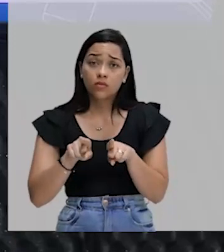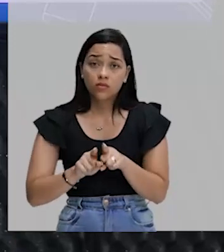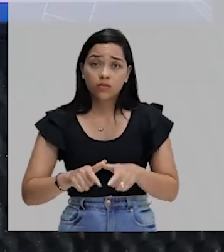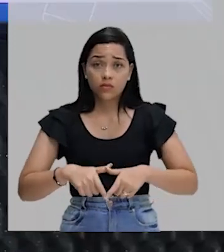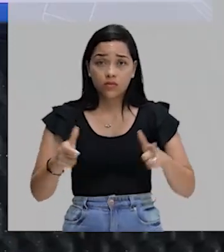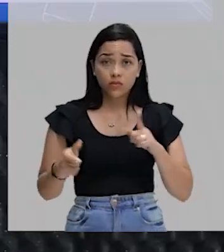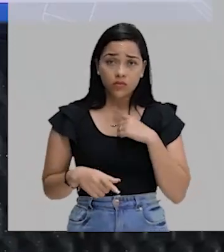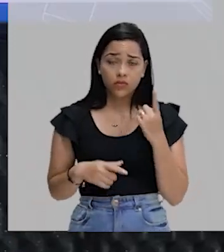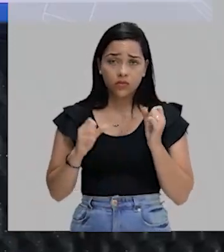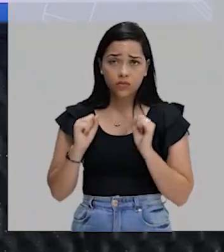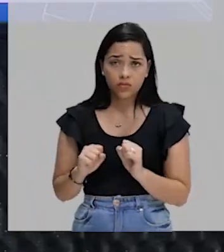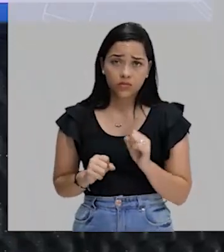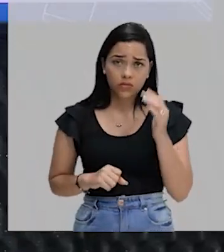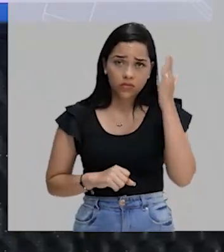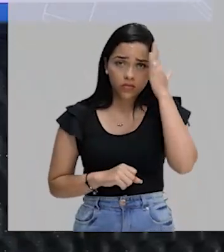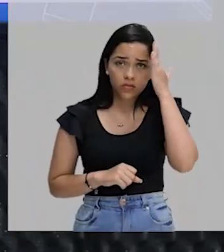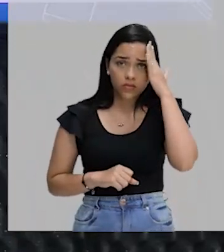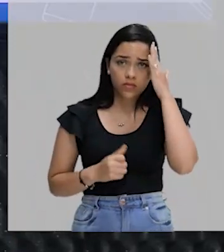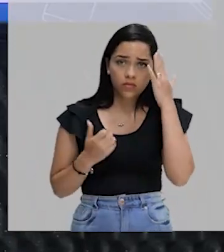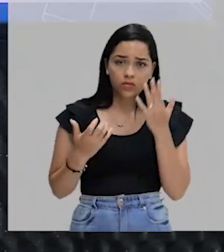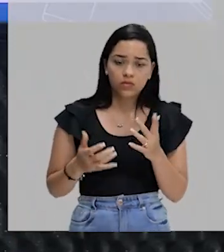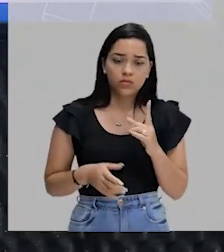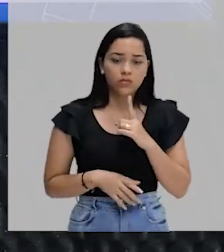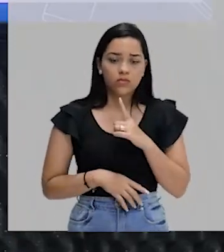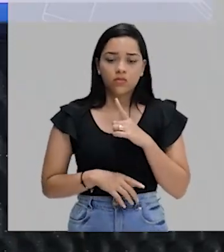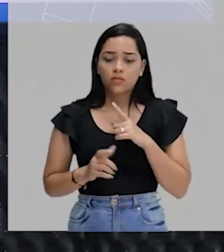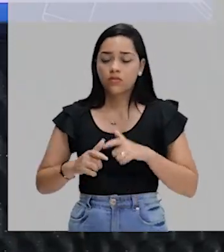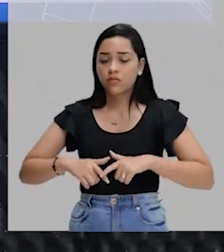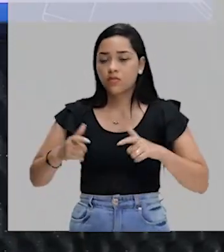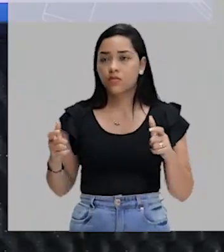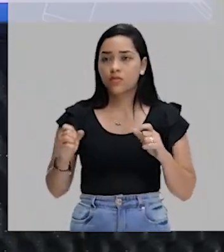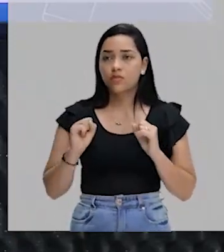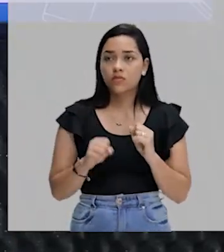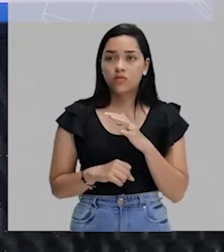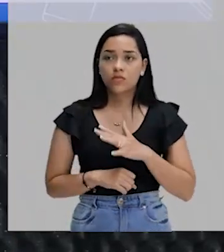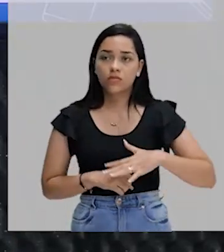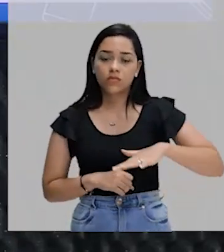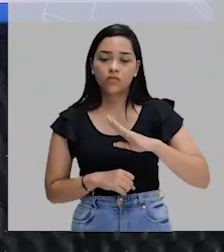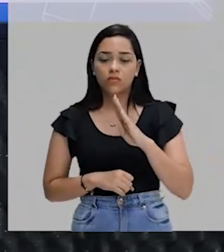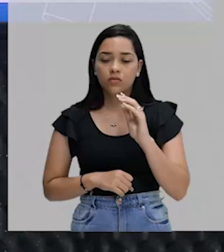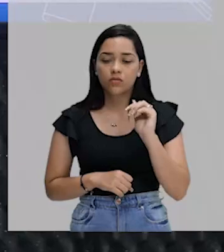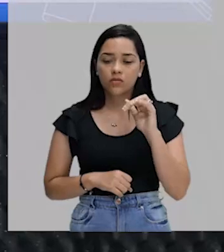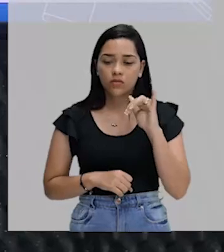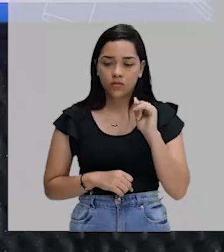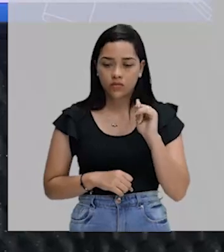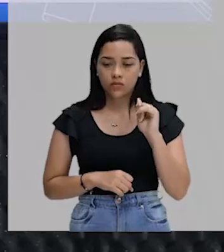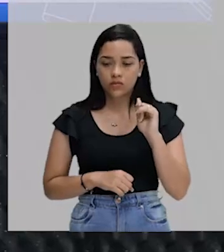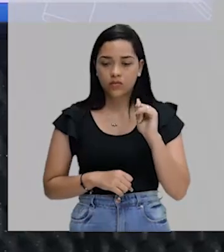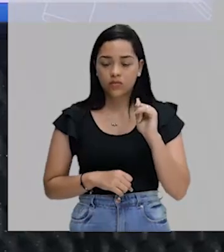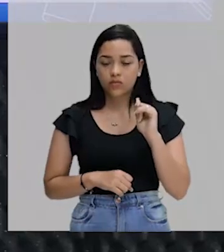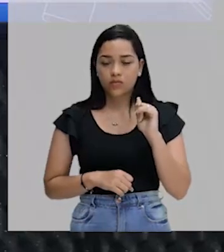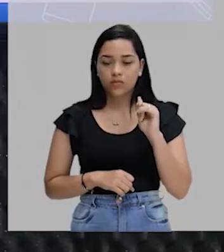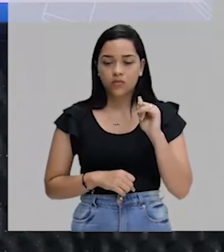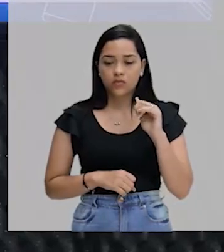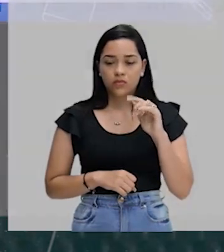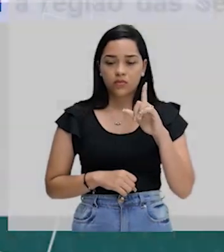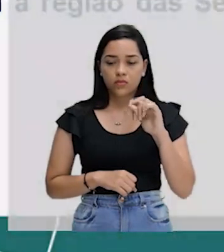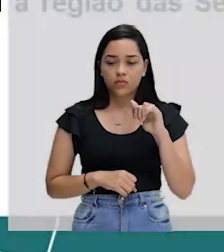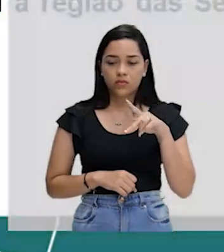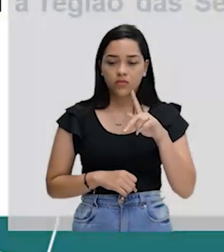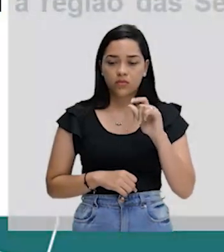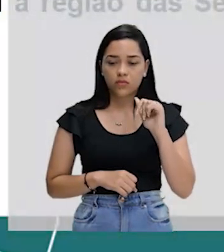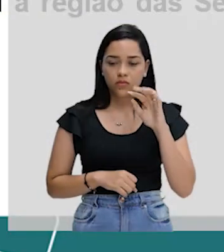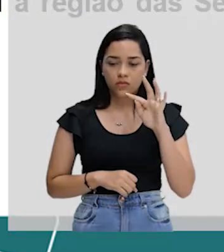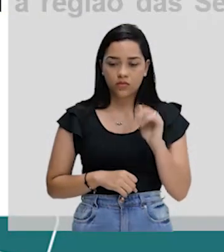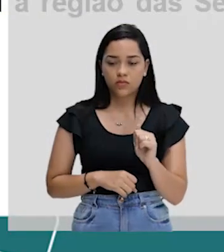só para que a gente possa ter ideia, o conflito ele acabou se alastrando para a região da Bacia do Prata. Ele acaba chegando